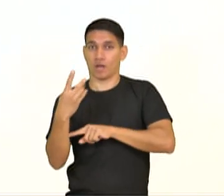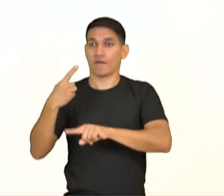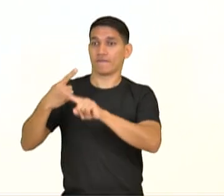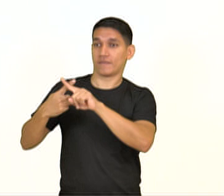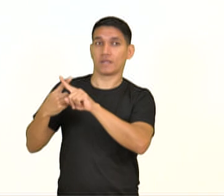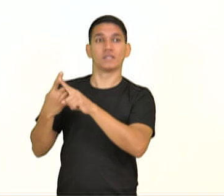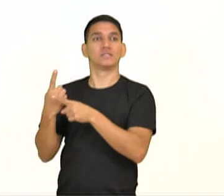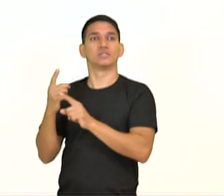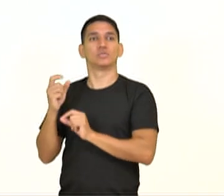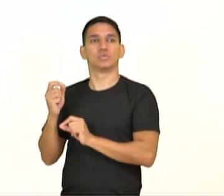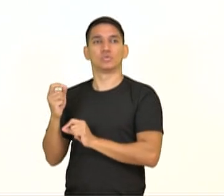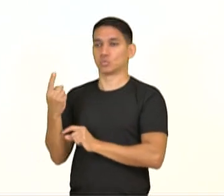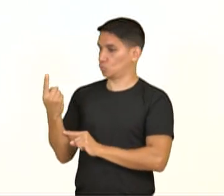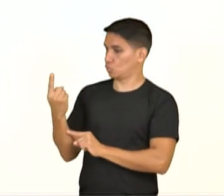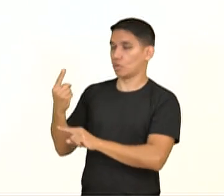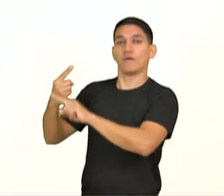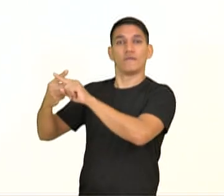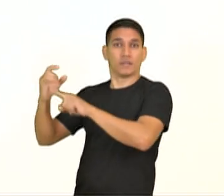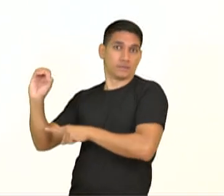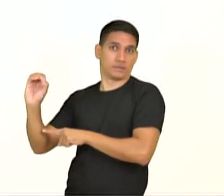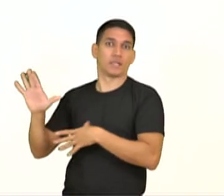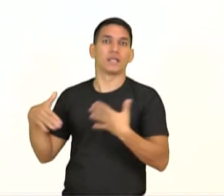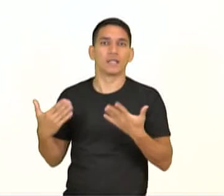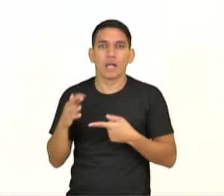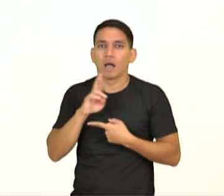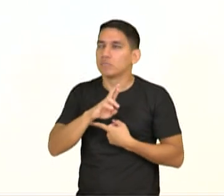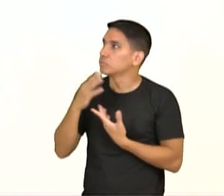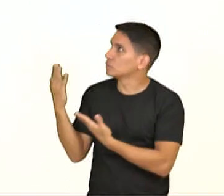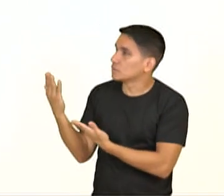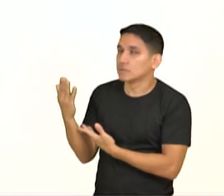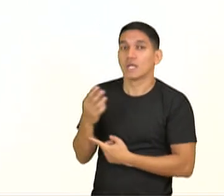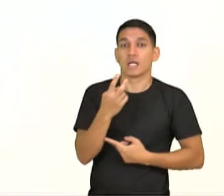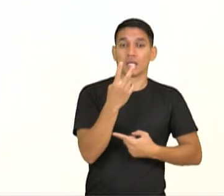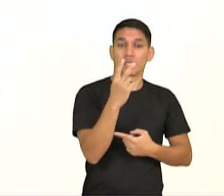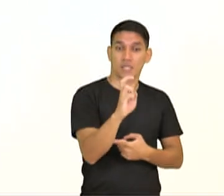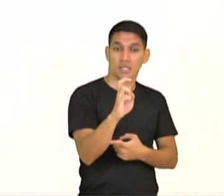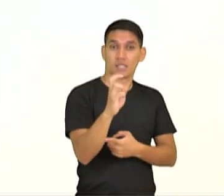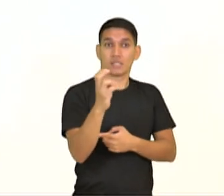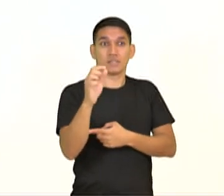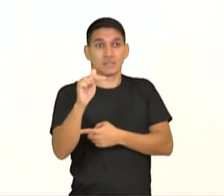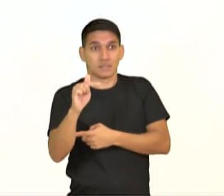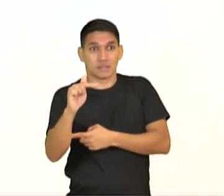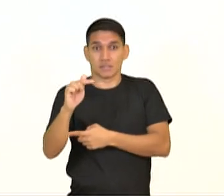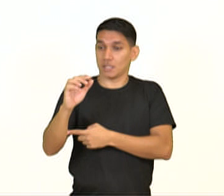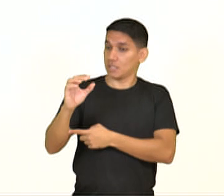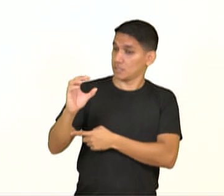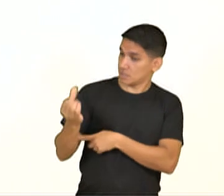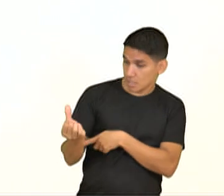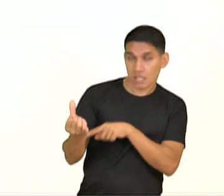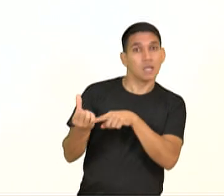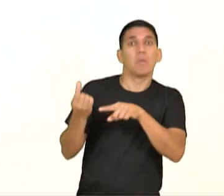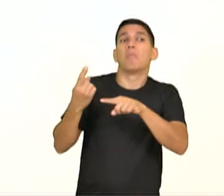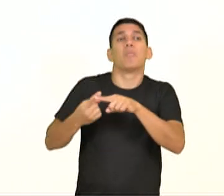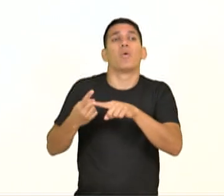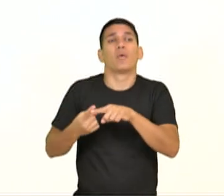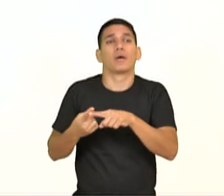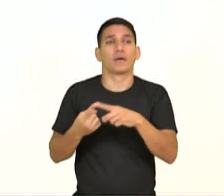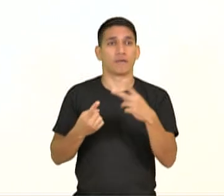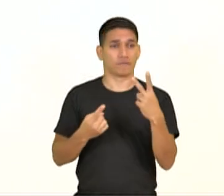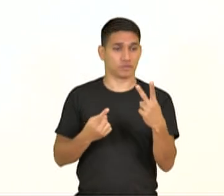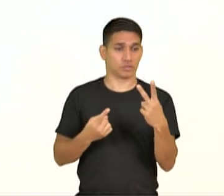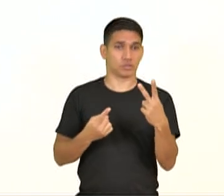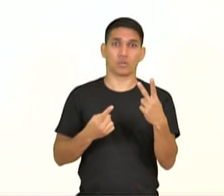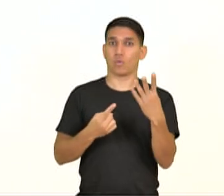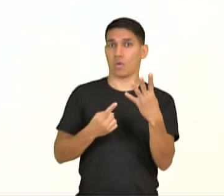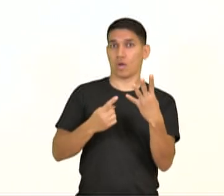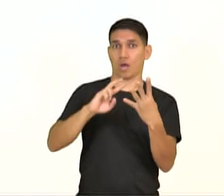zero, tá? Então, vai ficar 576, por quê? 24 ao quadrado é 576, mais zero. Temos